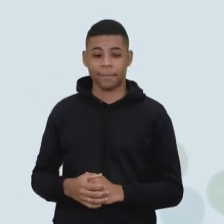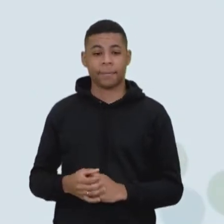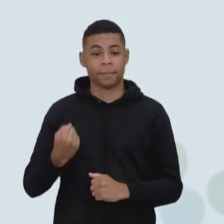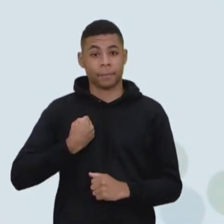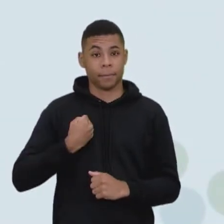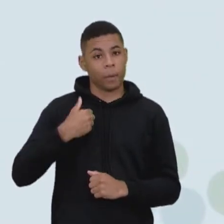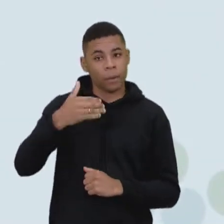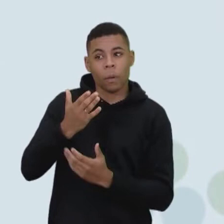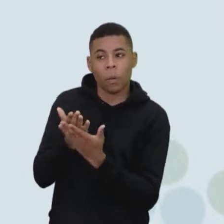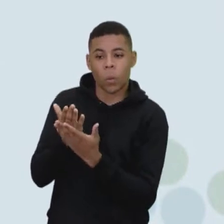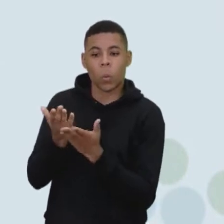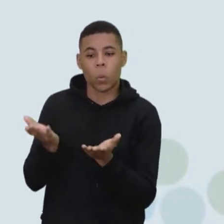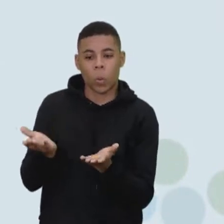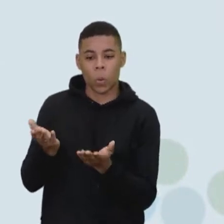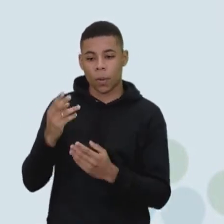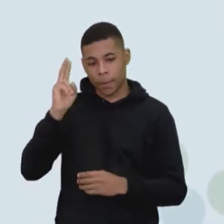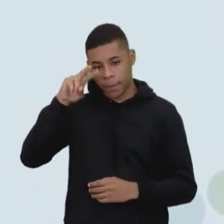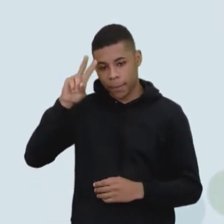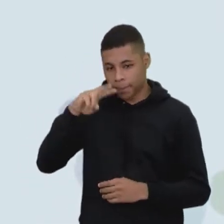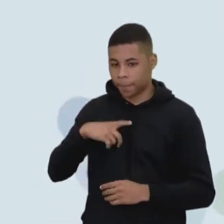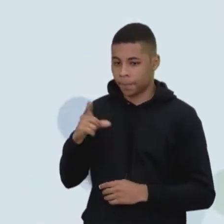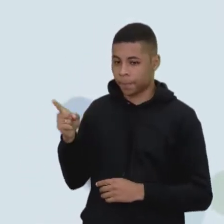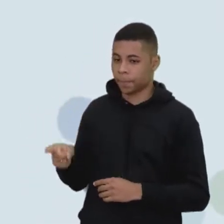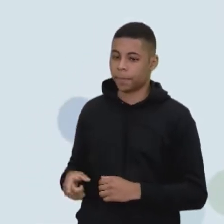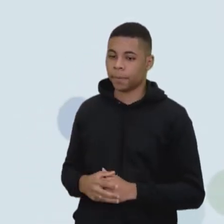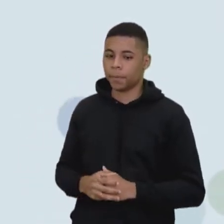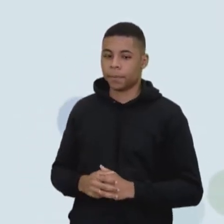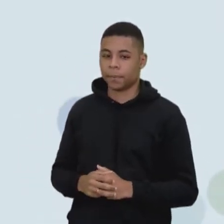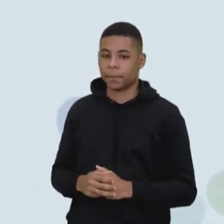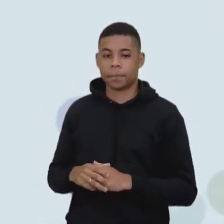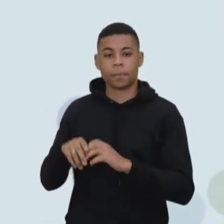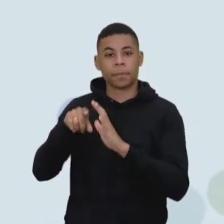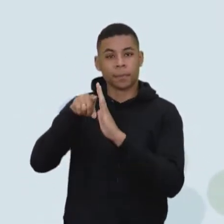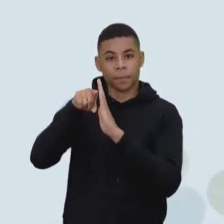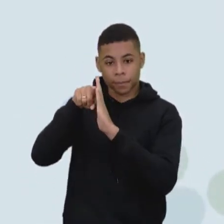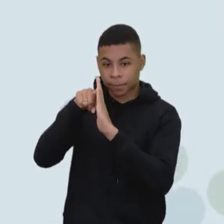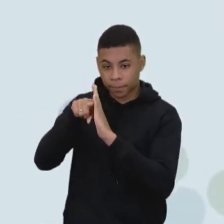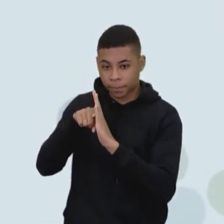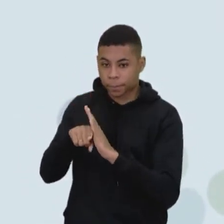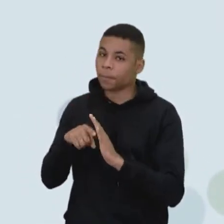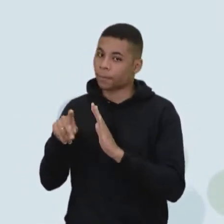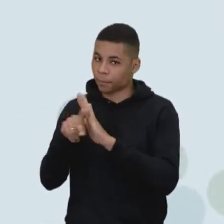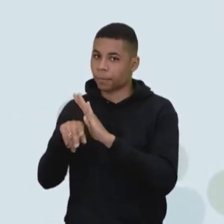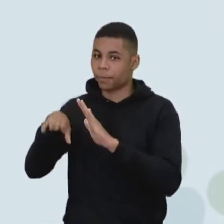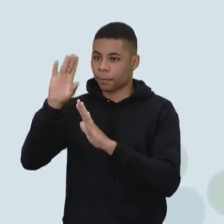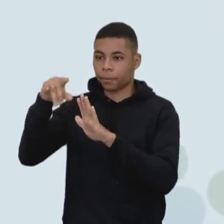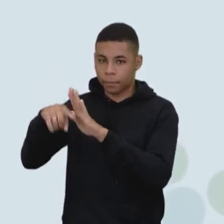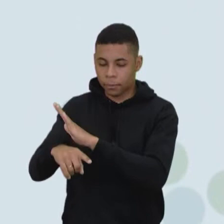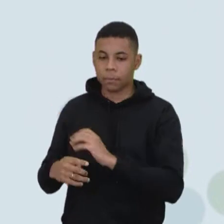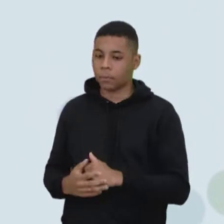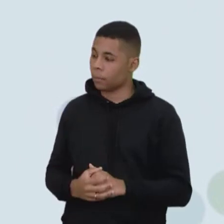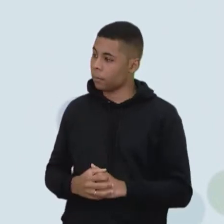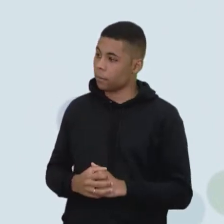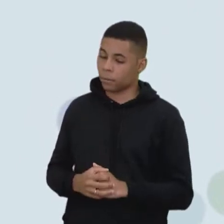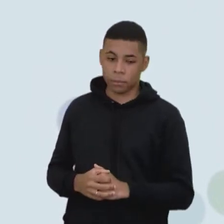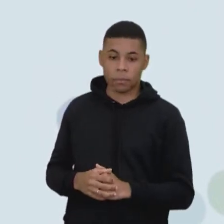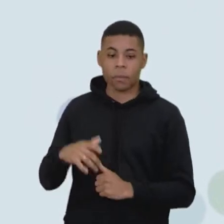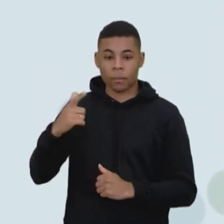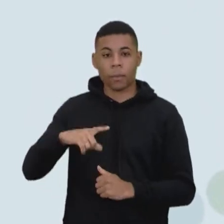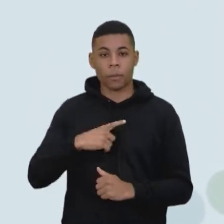tela. Lembrando que o eixo estruturante aí desta aula é a investigação científica. E aí nós temos aí